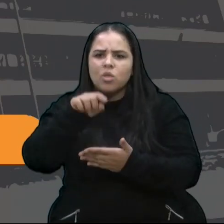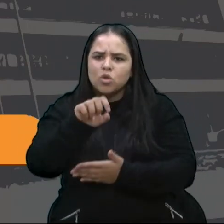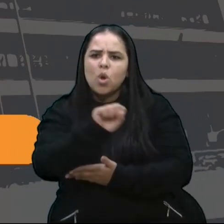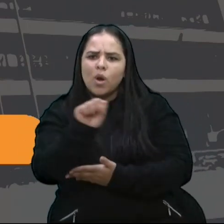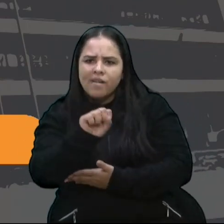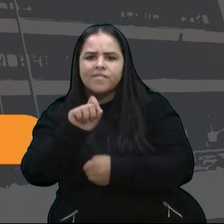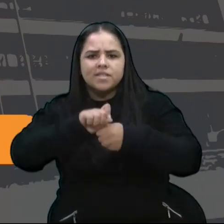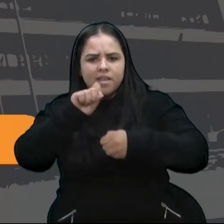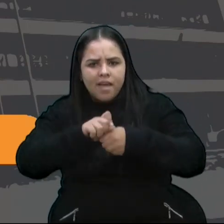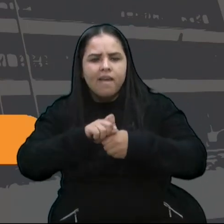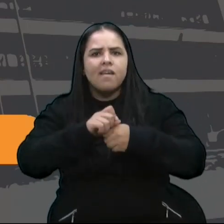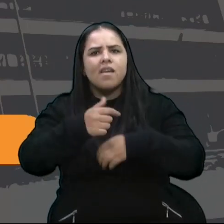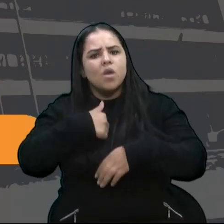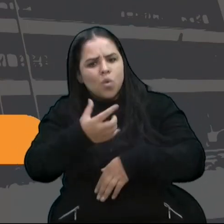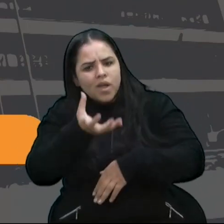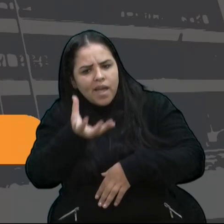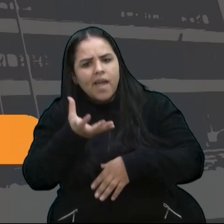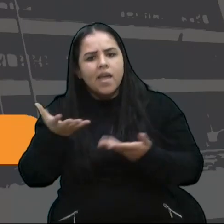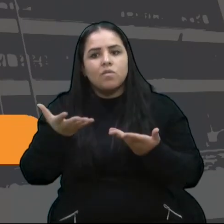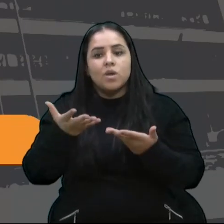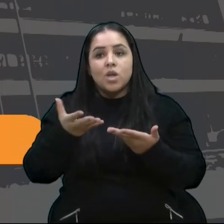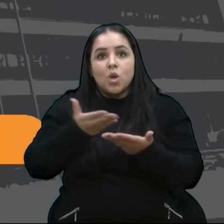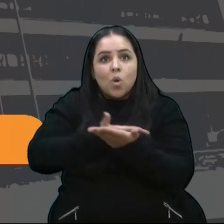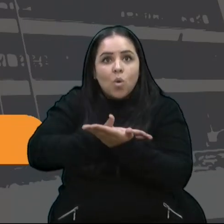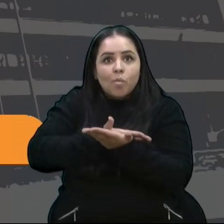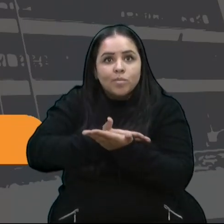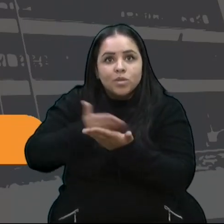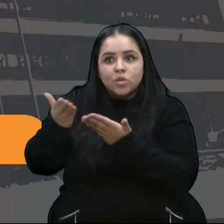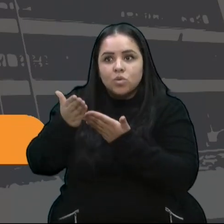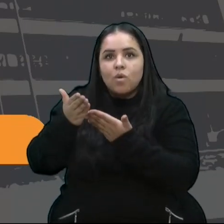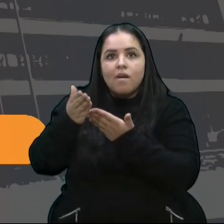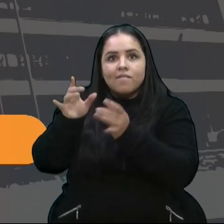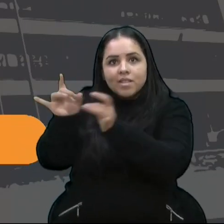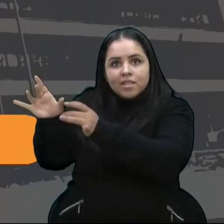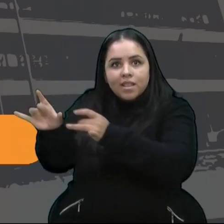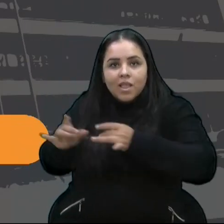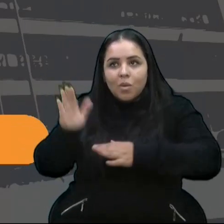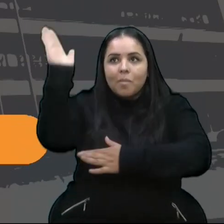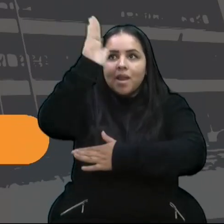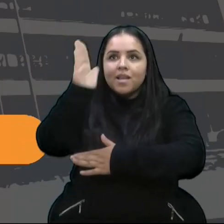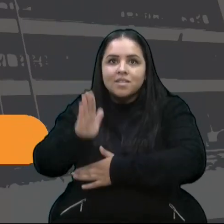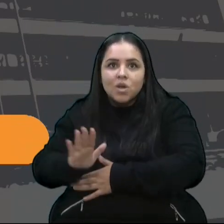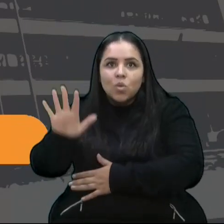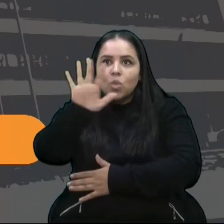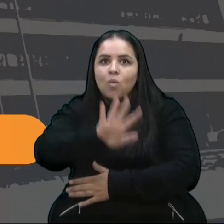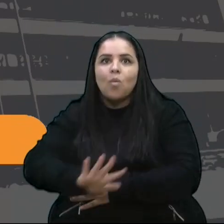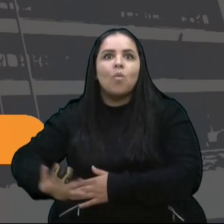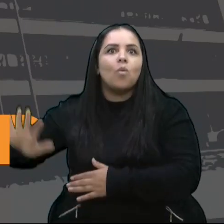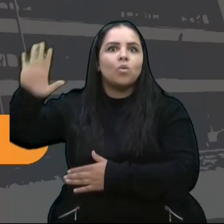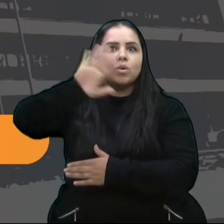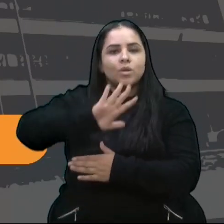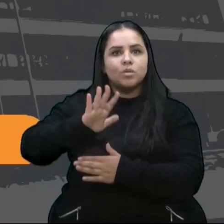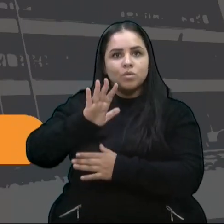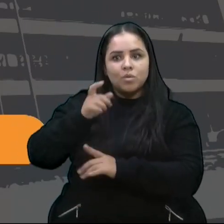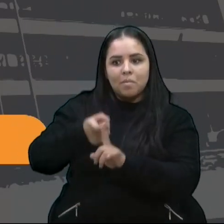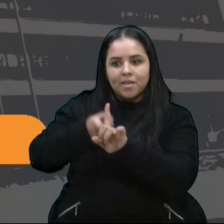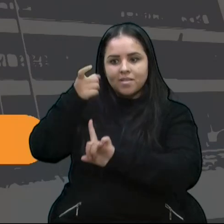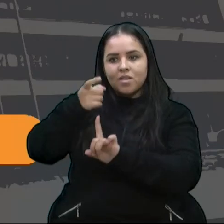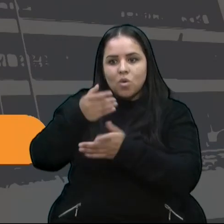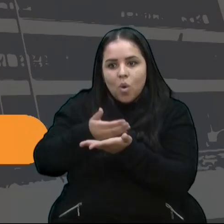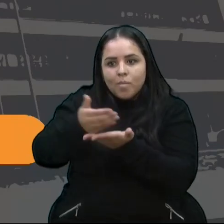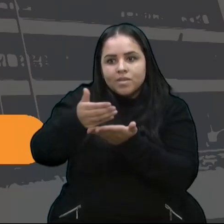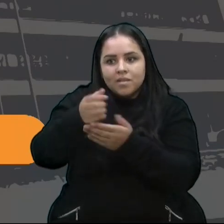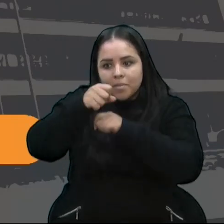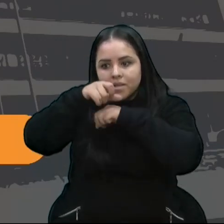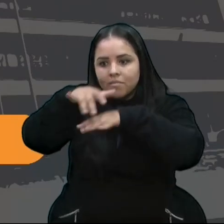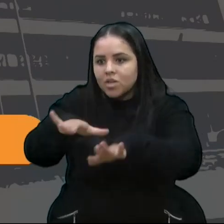quero máscara. E ela começou a vender para o Brasil inteiro. E ela se manteve durante os primeiros meses da pandemia somente vendendo